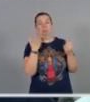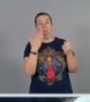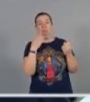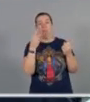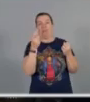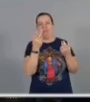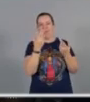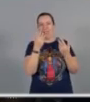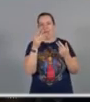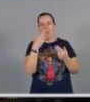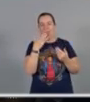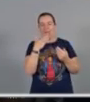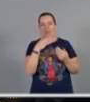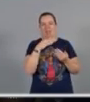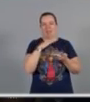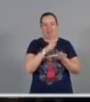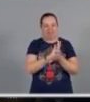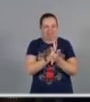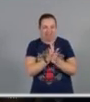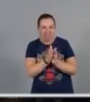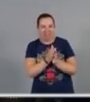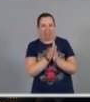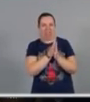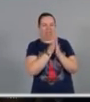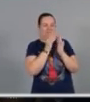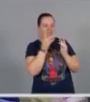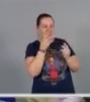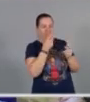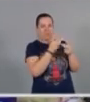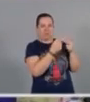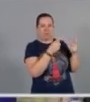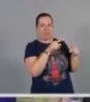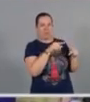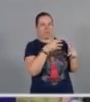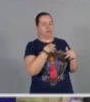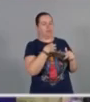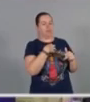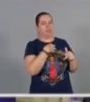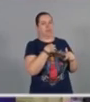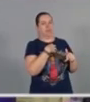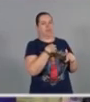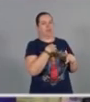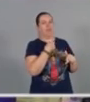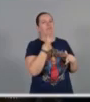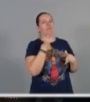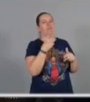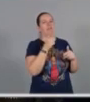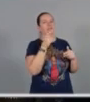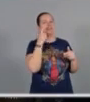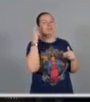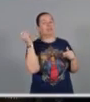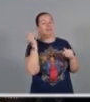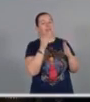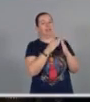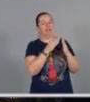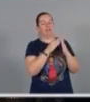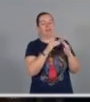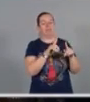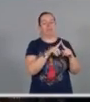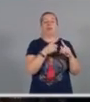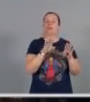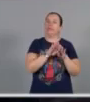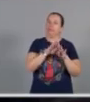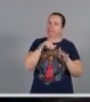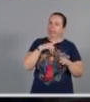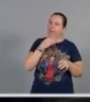mulher quer deixar o homem lá embaixo pisando e para ele não sentir vontade de sair de casa e ao mesmo tempo